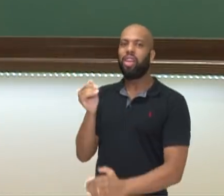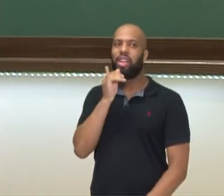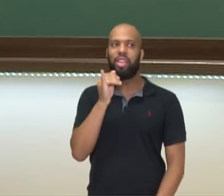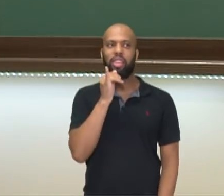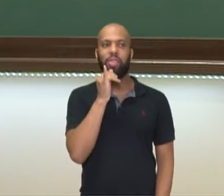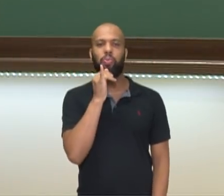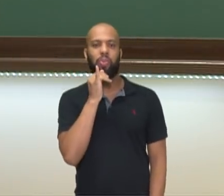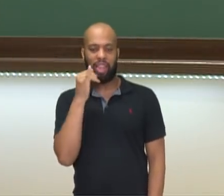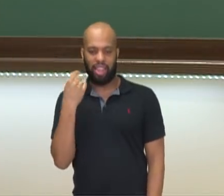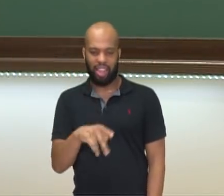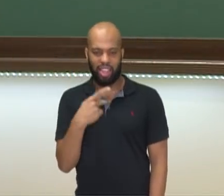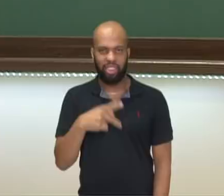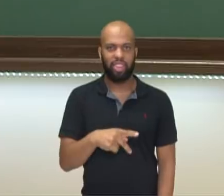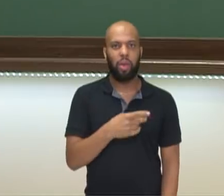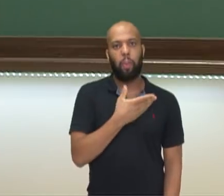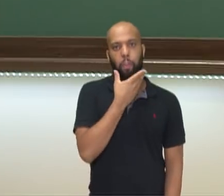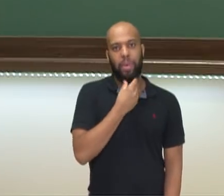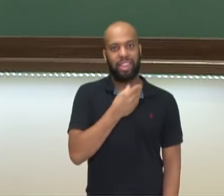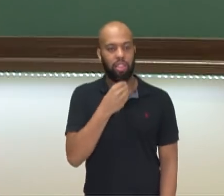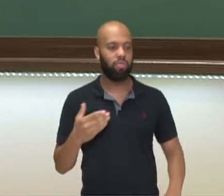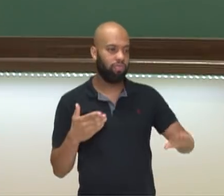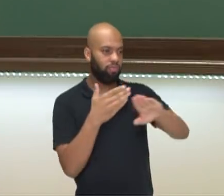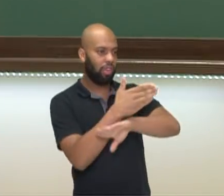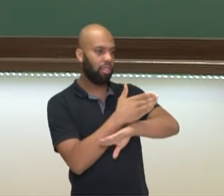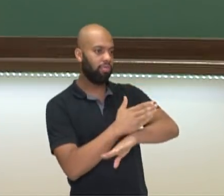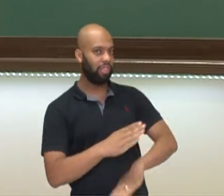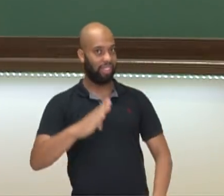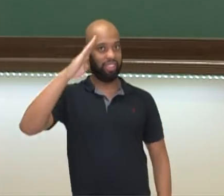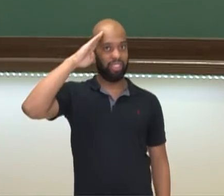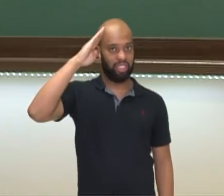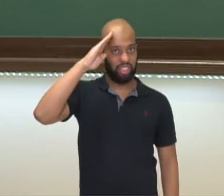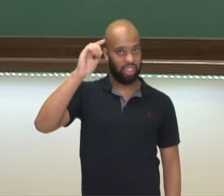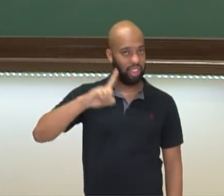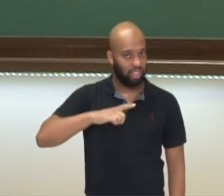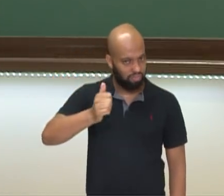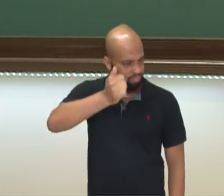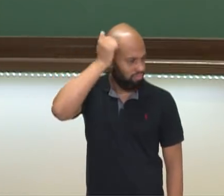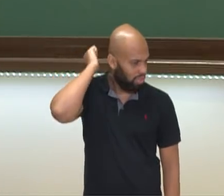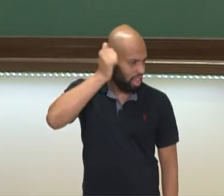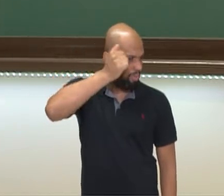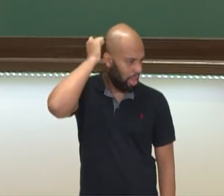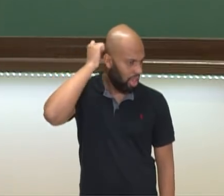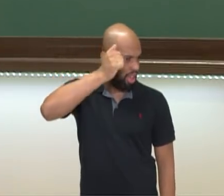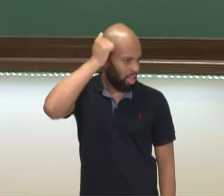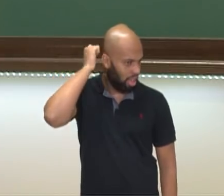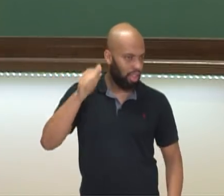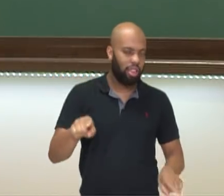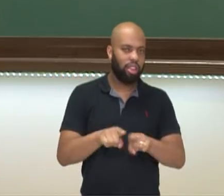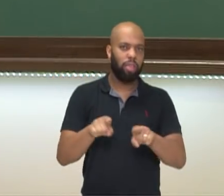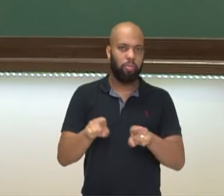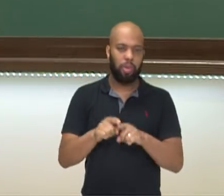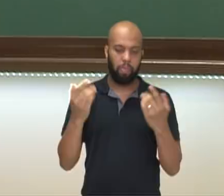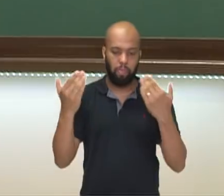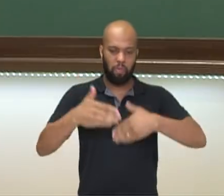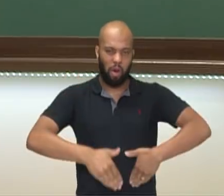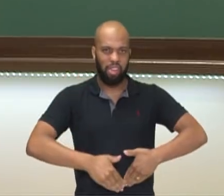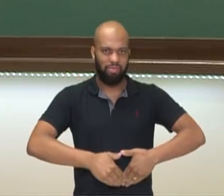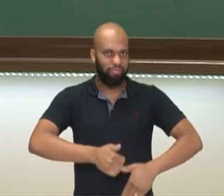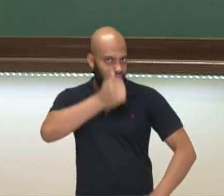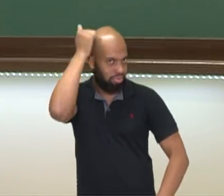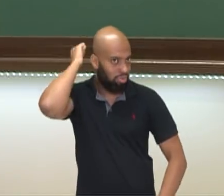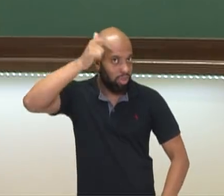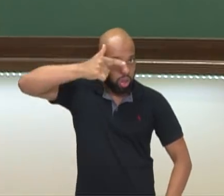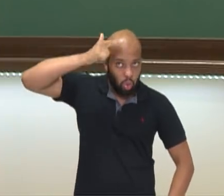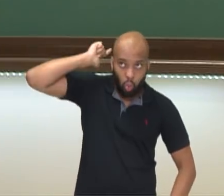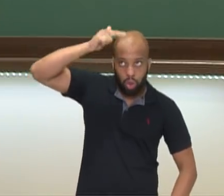vai para o exército e raspa a cabeça, ou passa no vestibular, também raspam a cabeça, mas existem vários tipos de ritual.